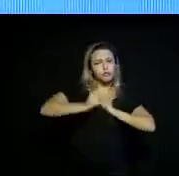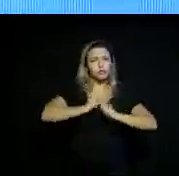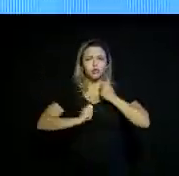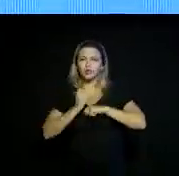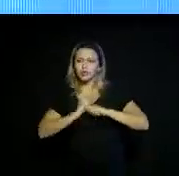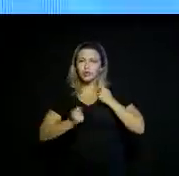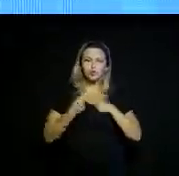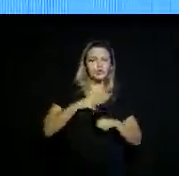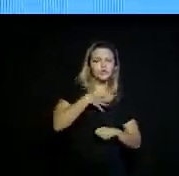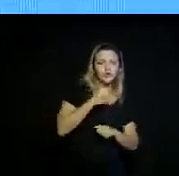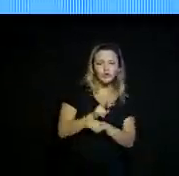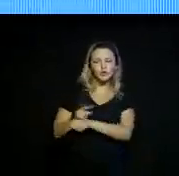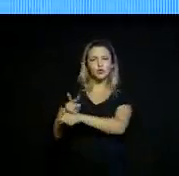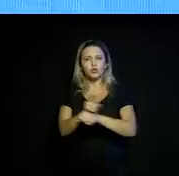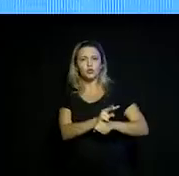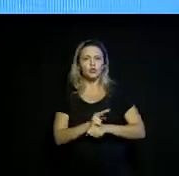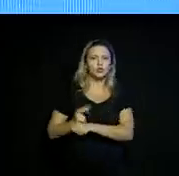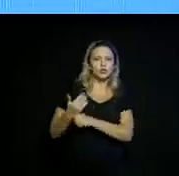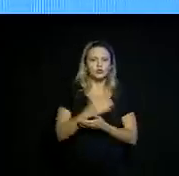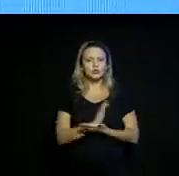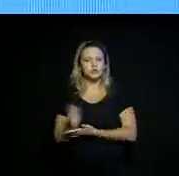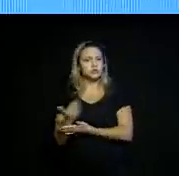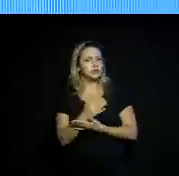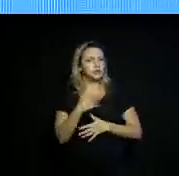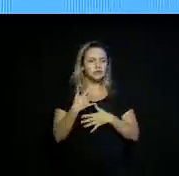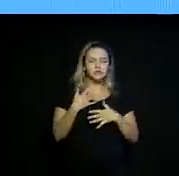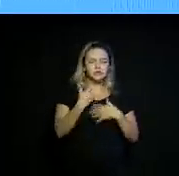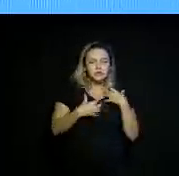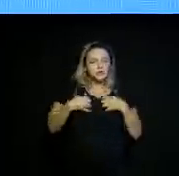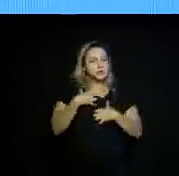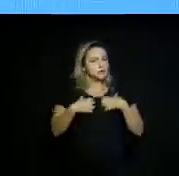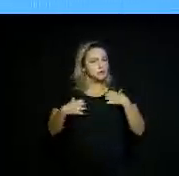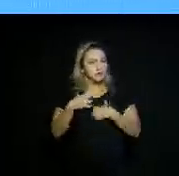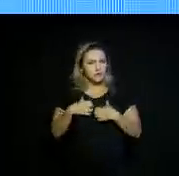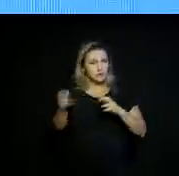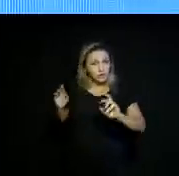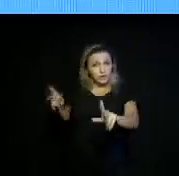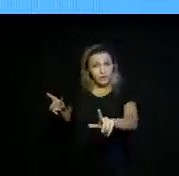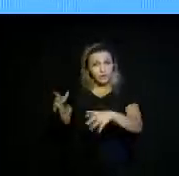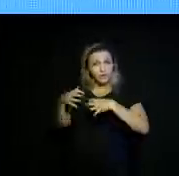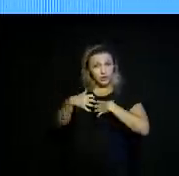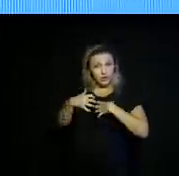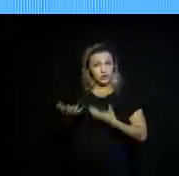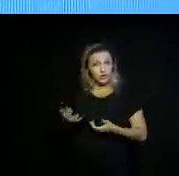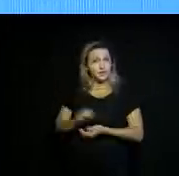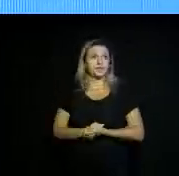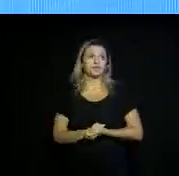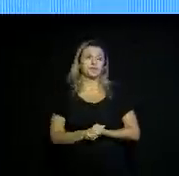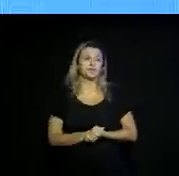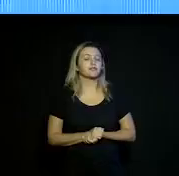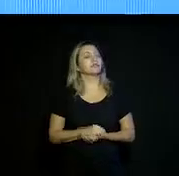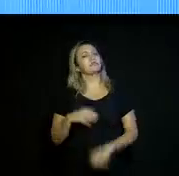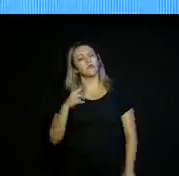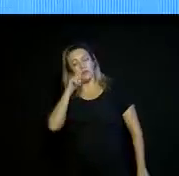isso? Olha que é capaz de ser o contrário. Em muitos casos é o contrário. Ai de nós que dominamos o mundo e perdemos